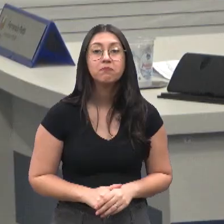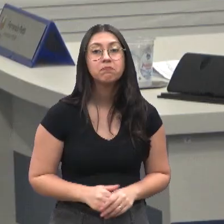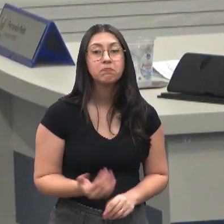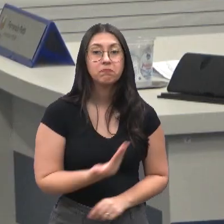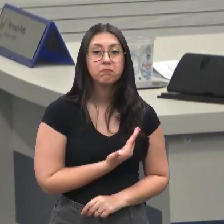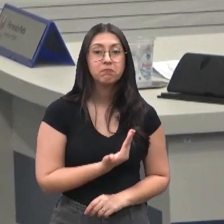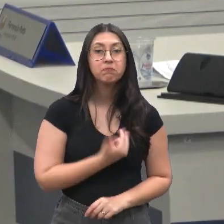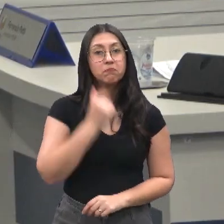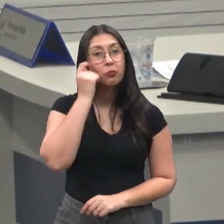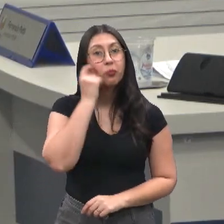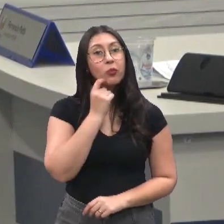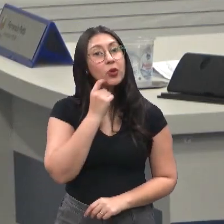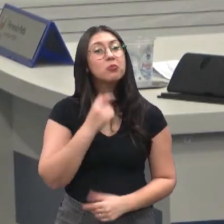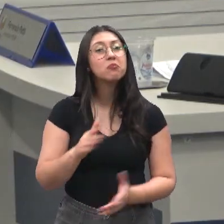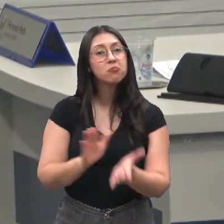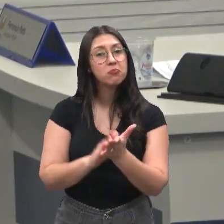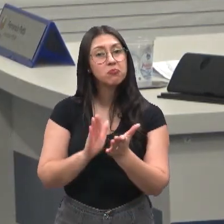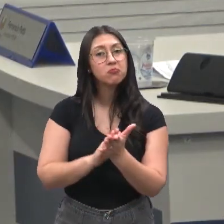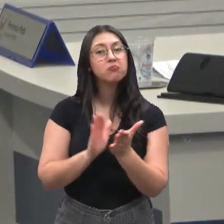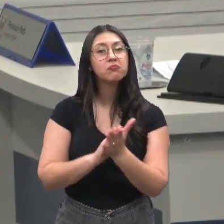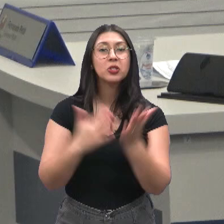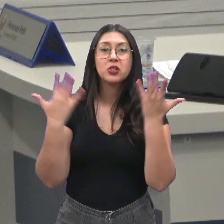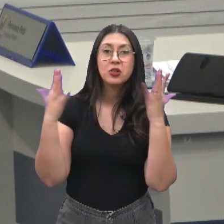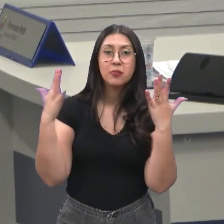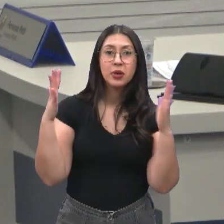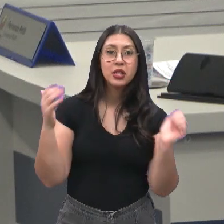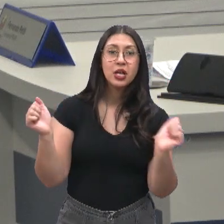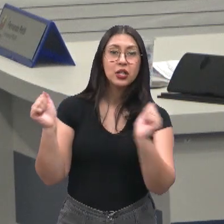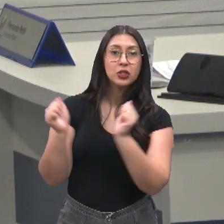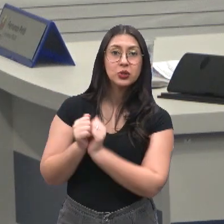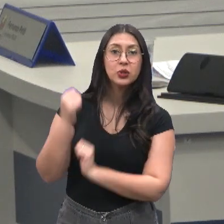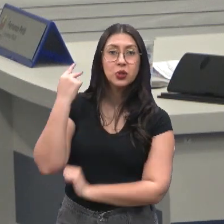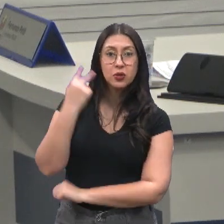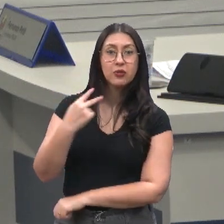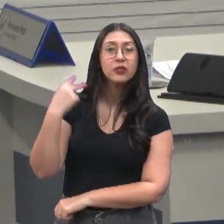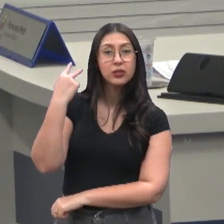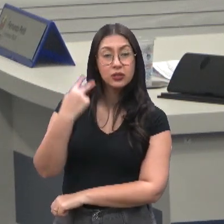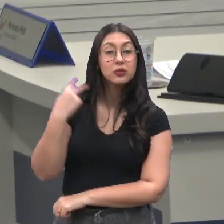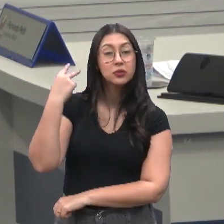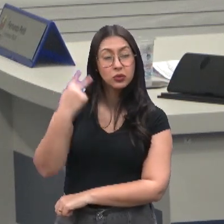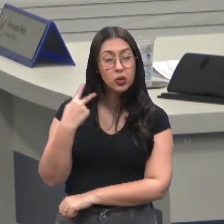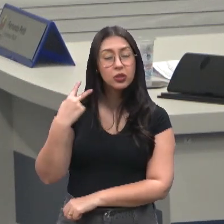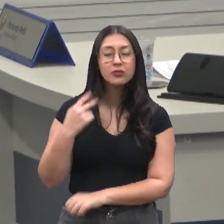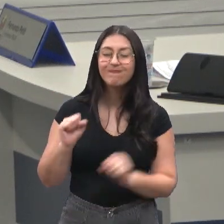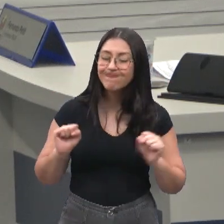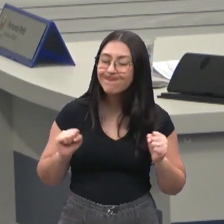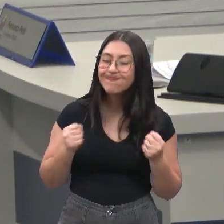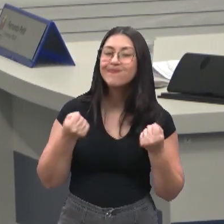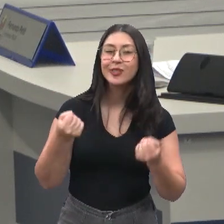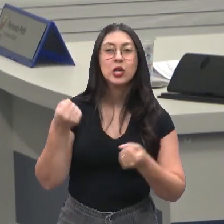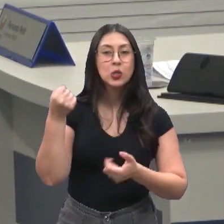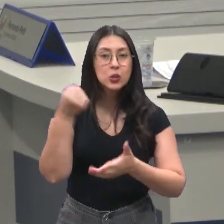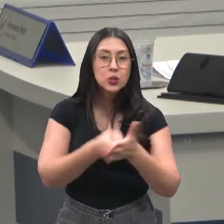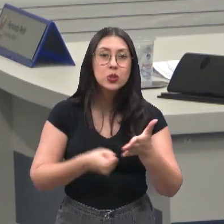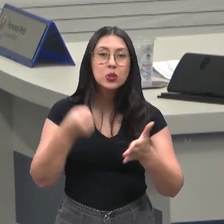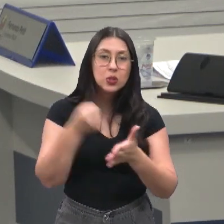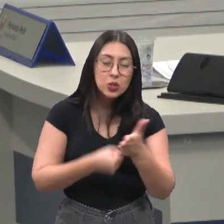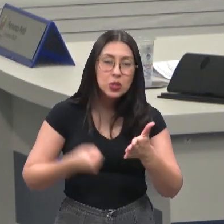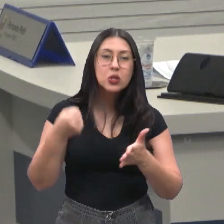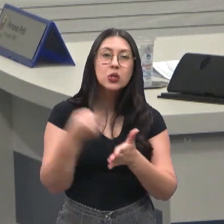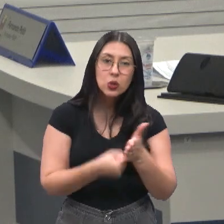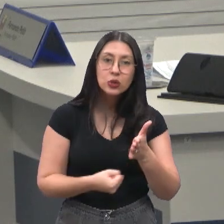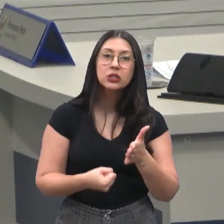primeiro cumprimentá-lo também, junto a todos os vereadores aí pela causa, pela batalha, né, com todos os transportadores